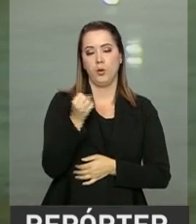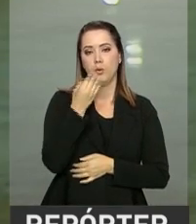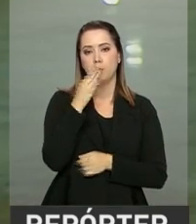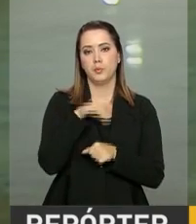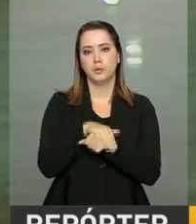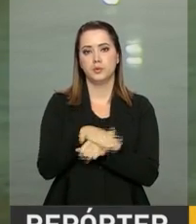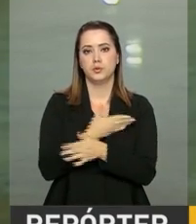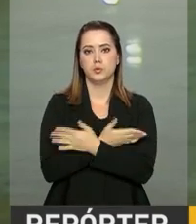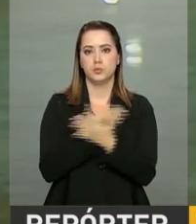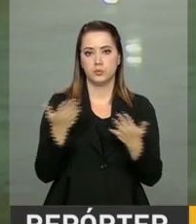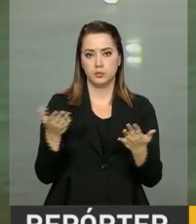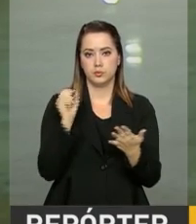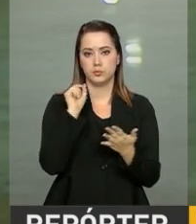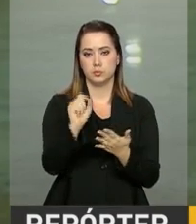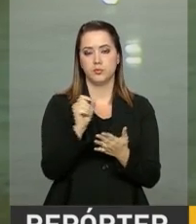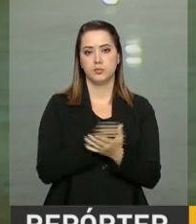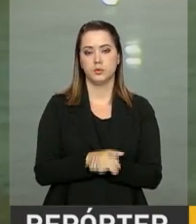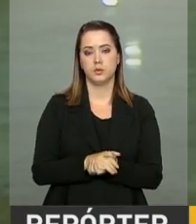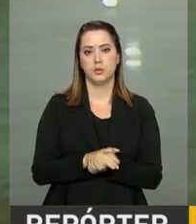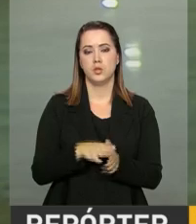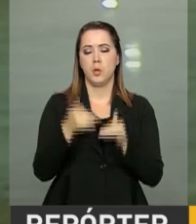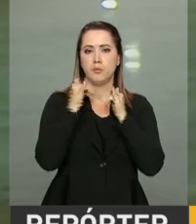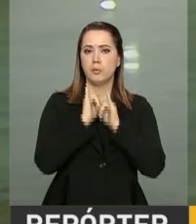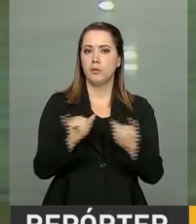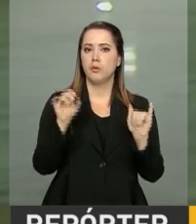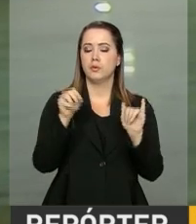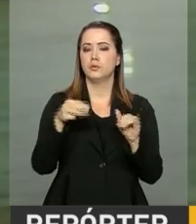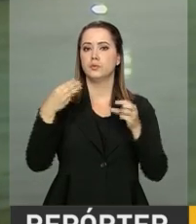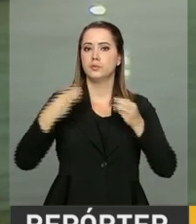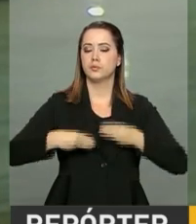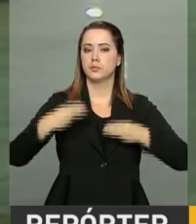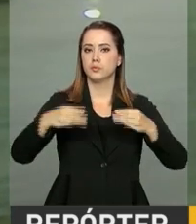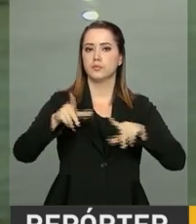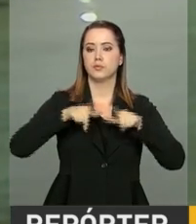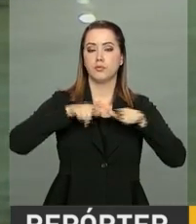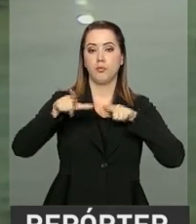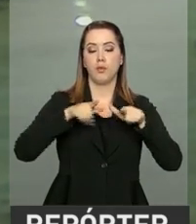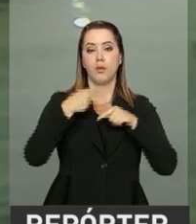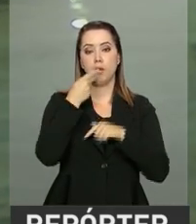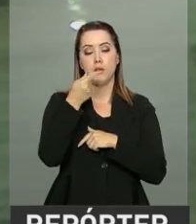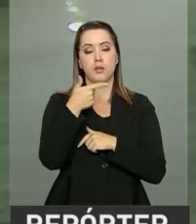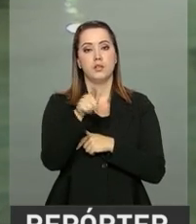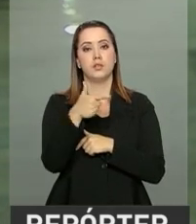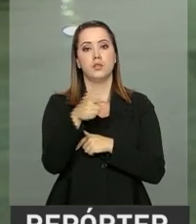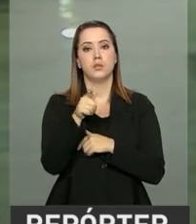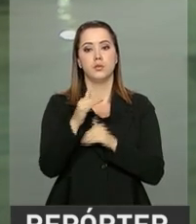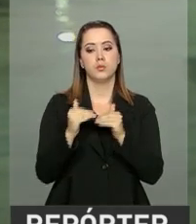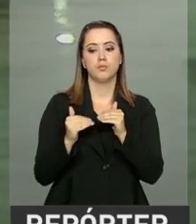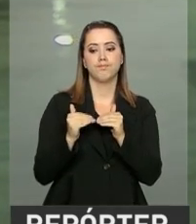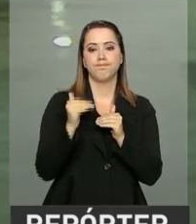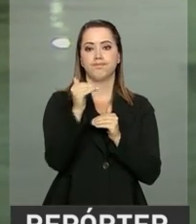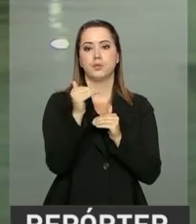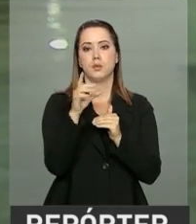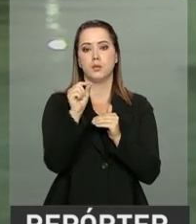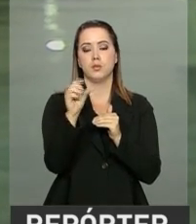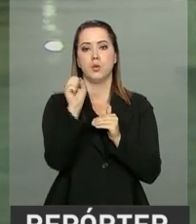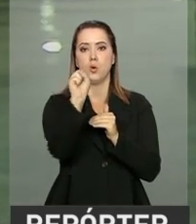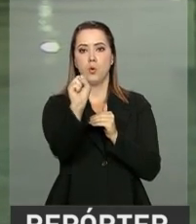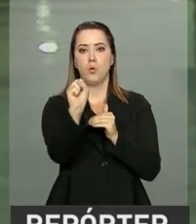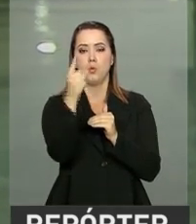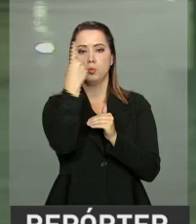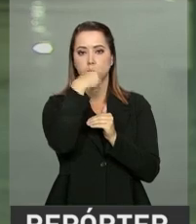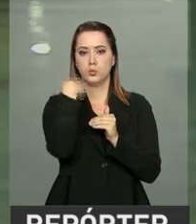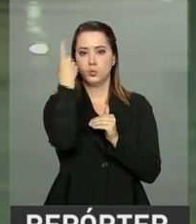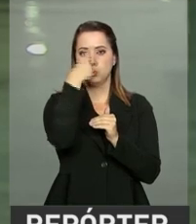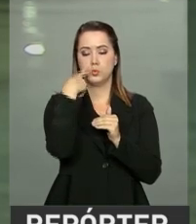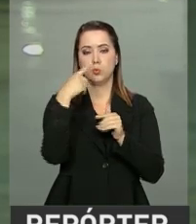Luiz, boa noite a todos. Na nota, o Ministério do Trabalho também diz que não vai ter aumento da jornada diária de 8 horas